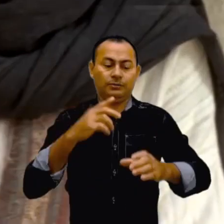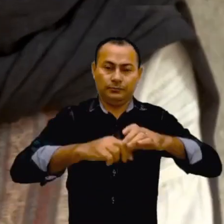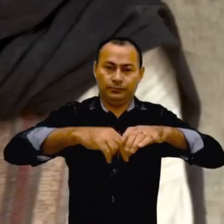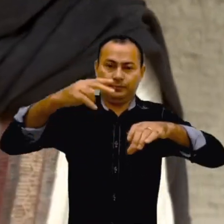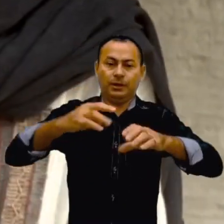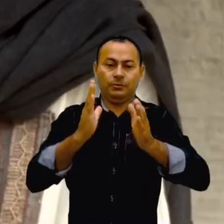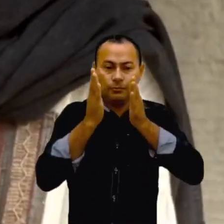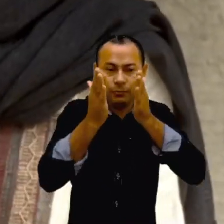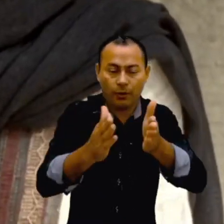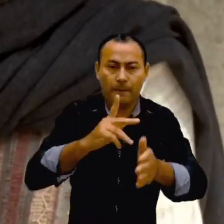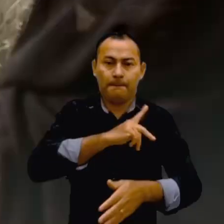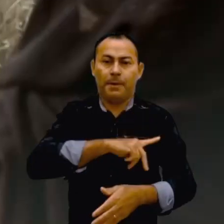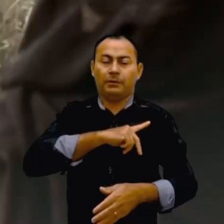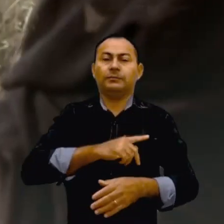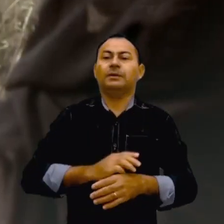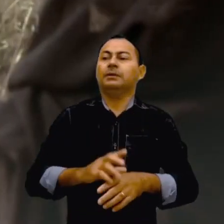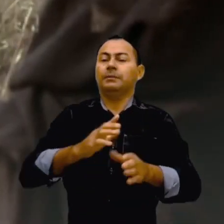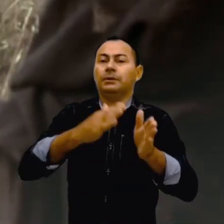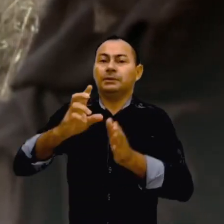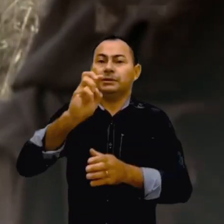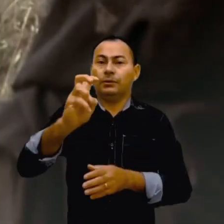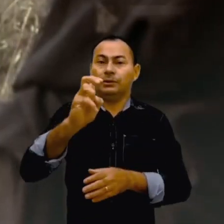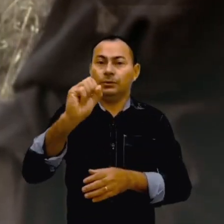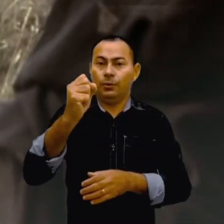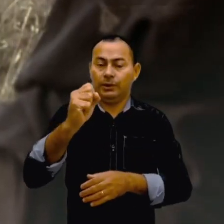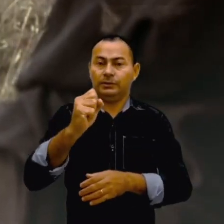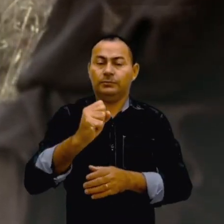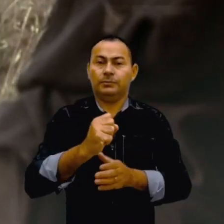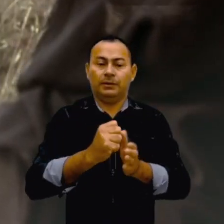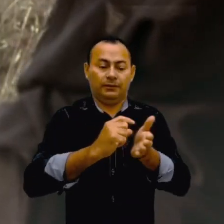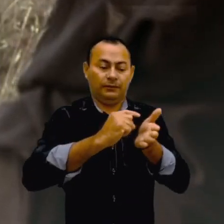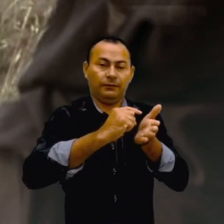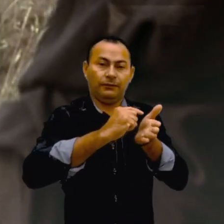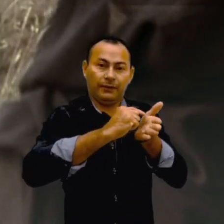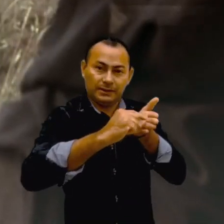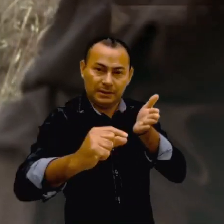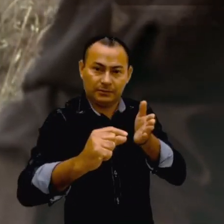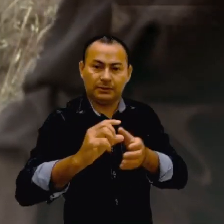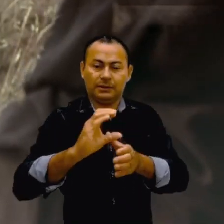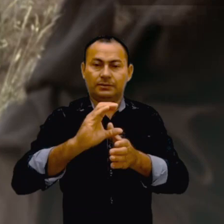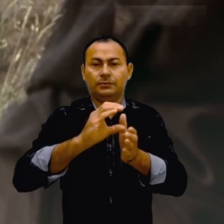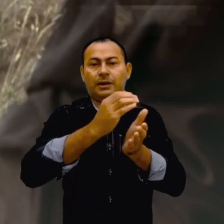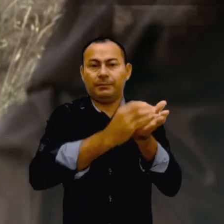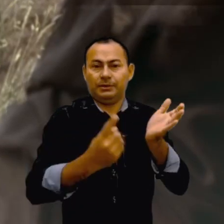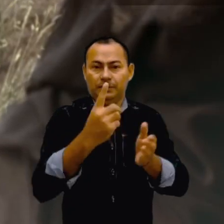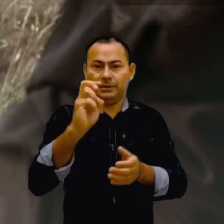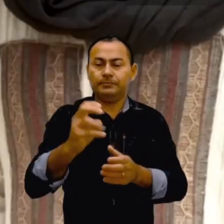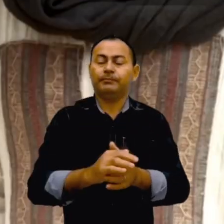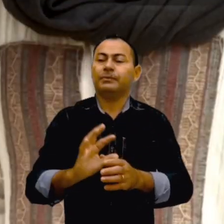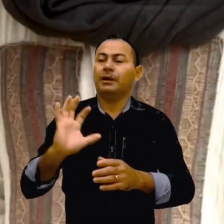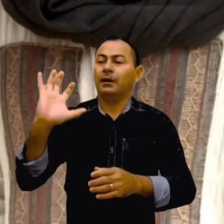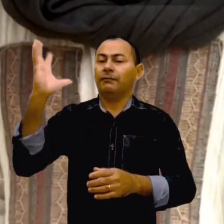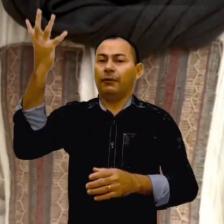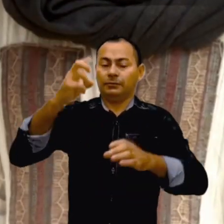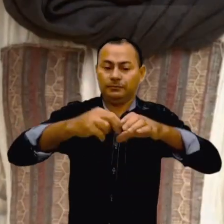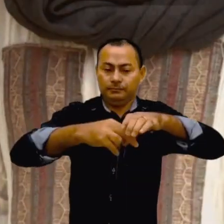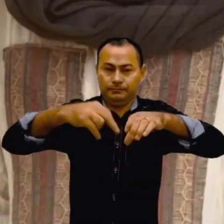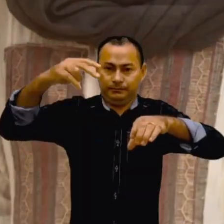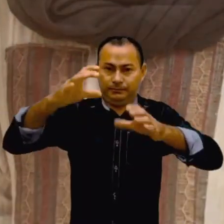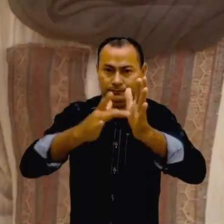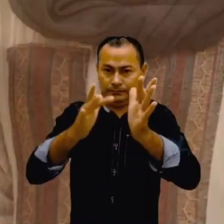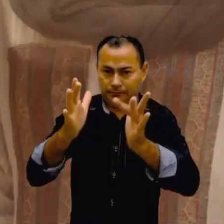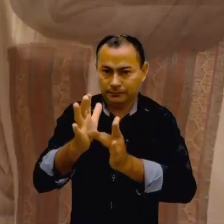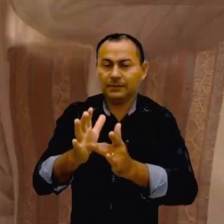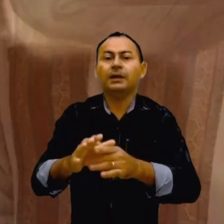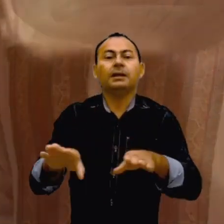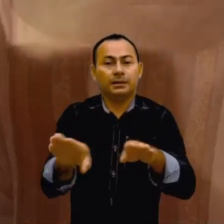é o enfoque de Paulo nos próximos 58 versículos deste capítulo. E o principal destaque da ressurreição de Jesus Cristo é que